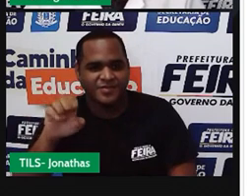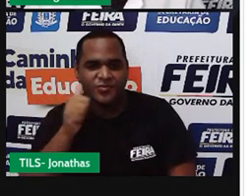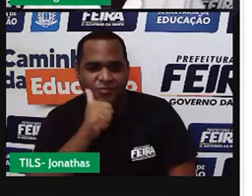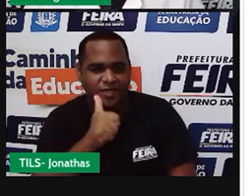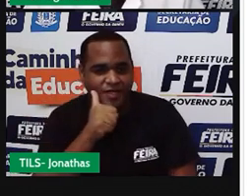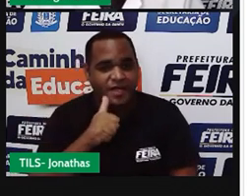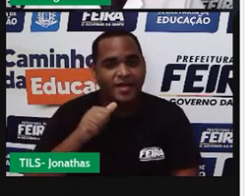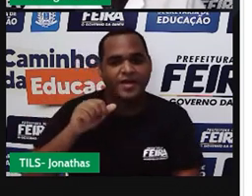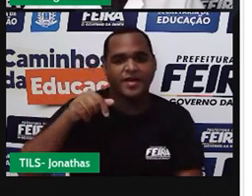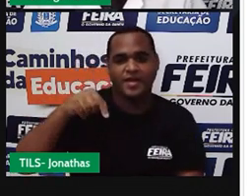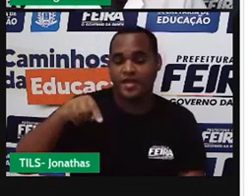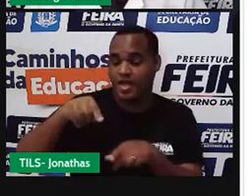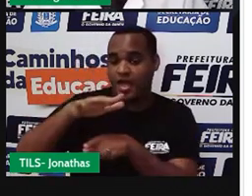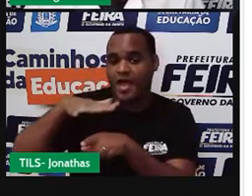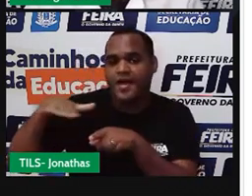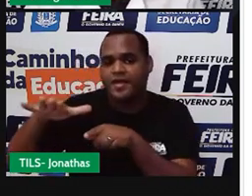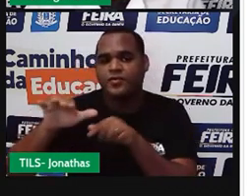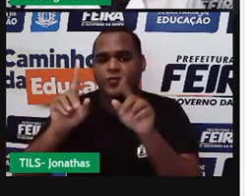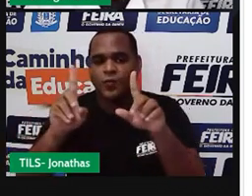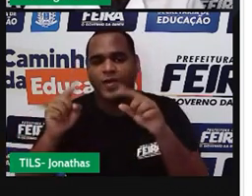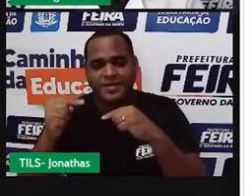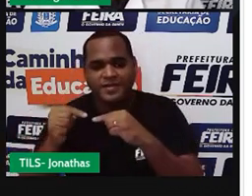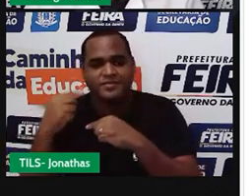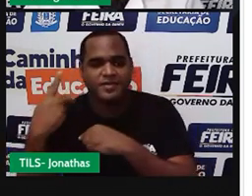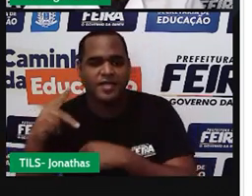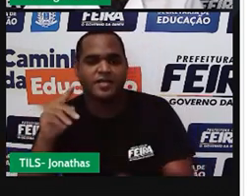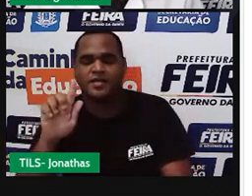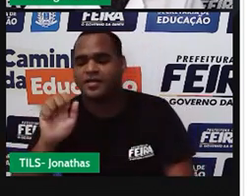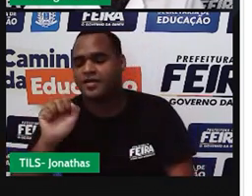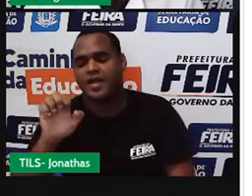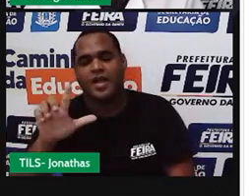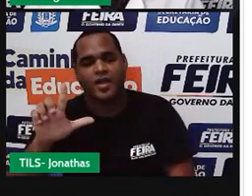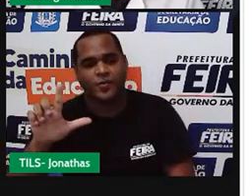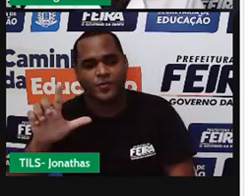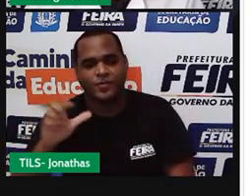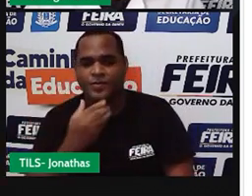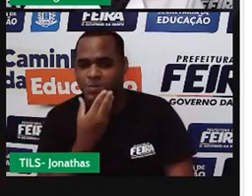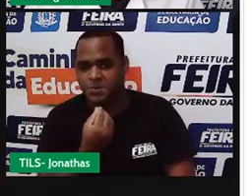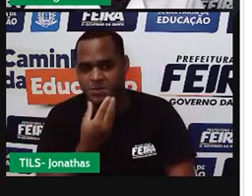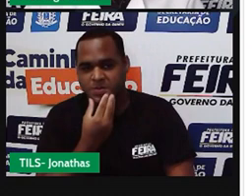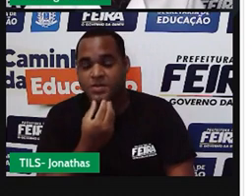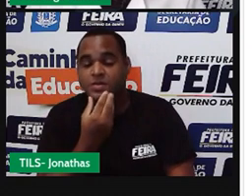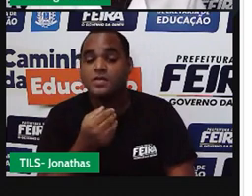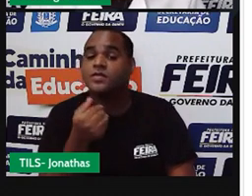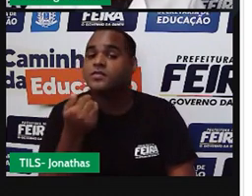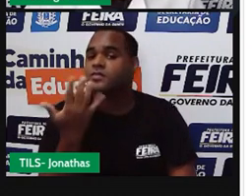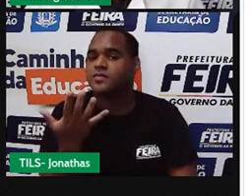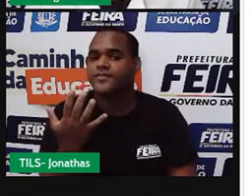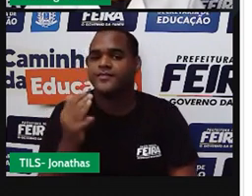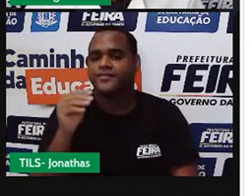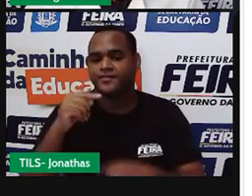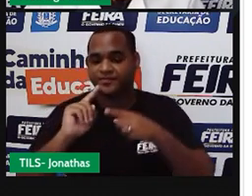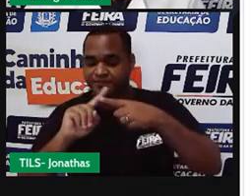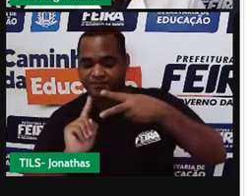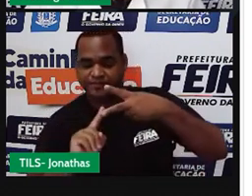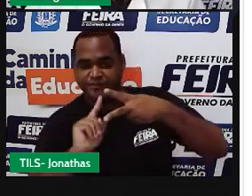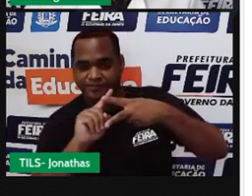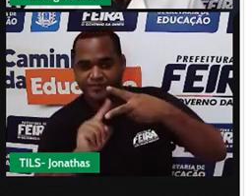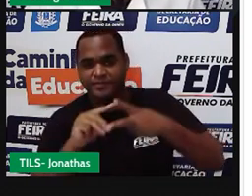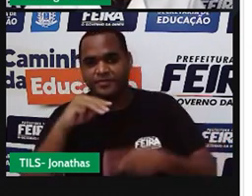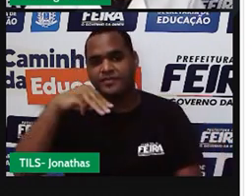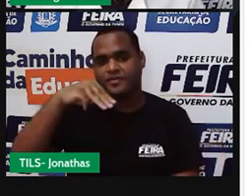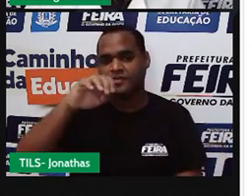QG eu tô dizendo que a área do quadrado de Gael Então como é que eu vou calcular a área do quadrado de Meire